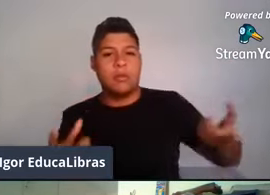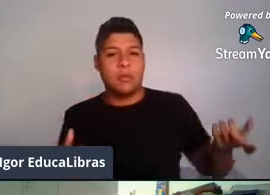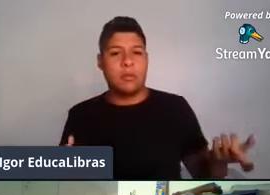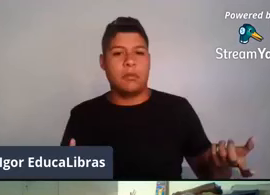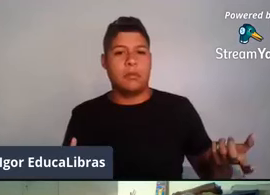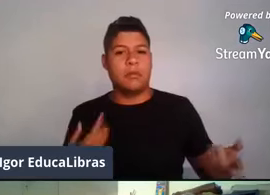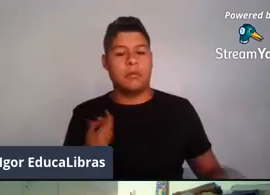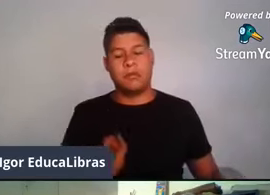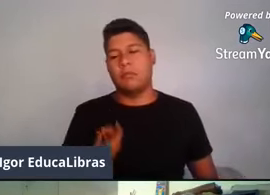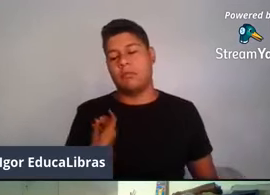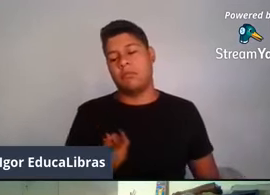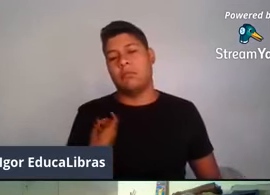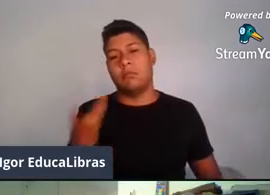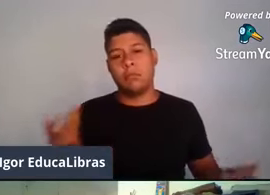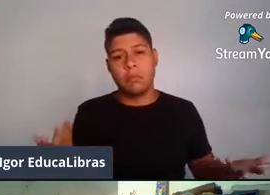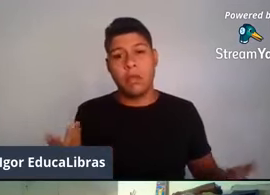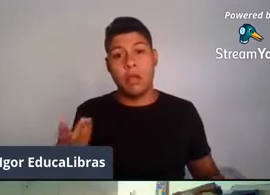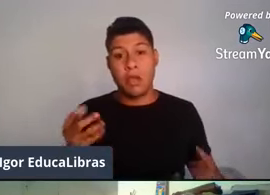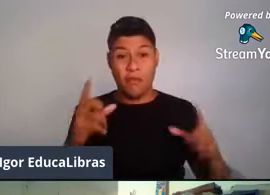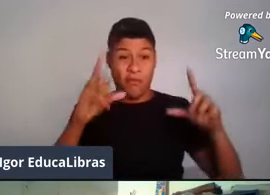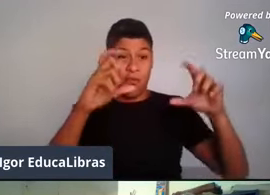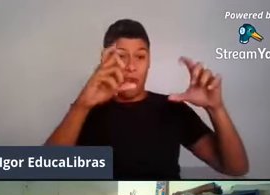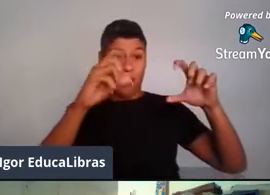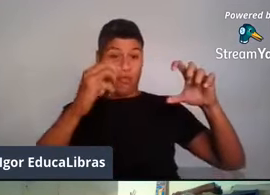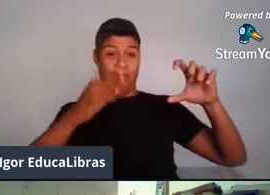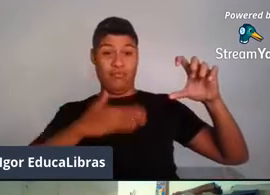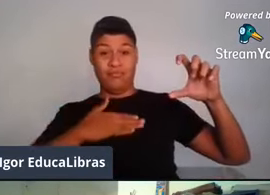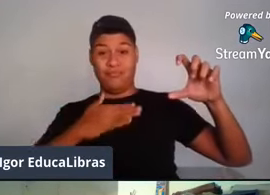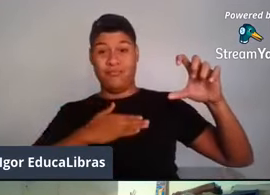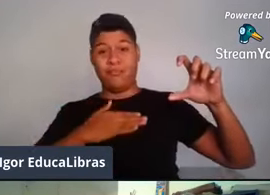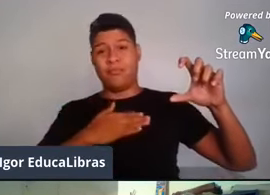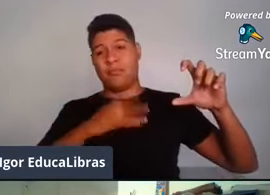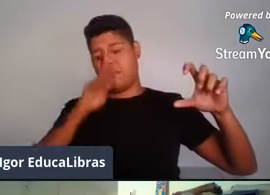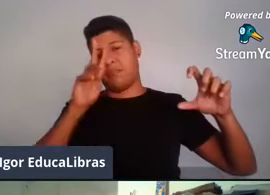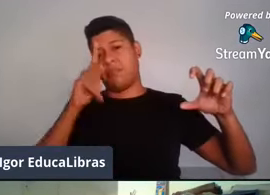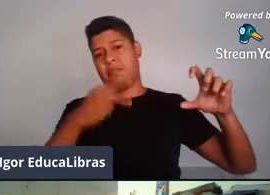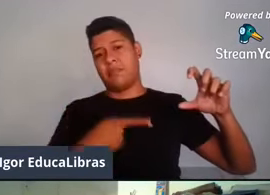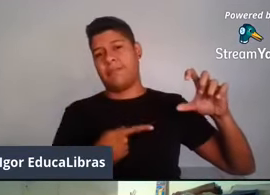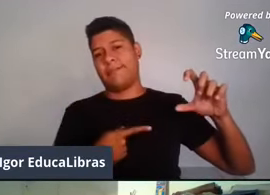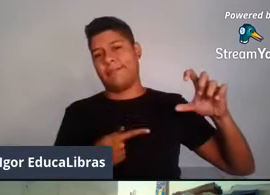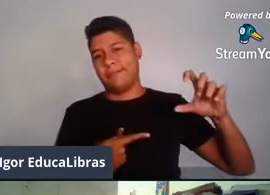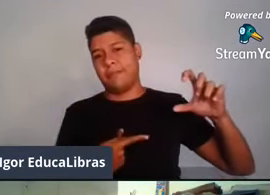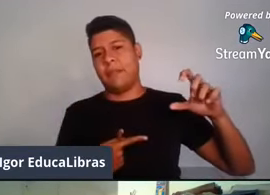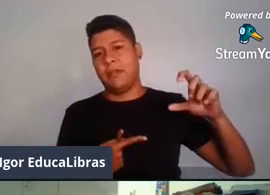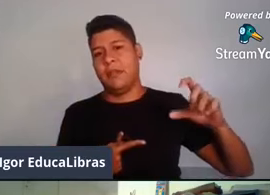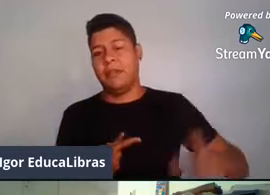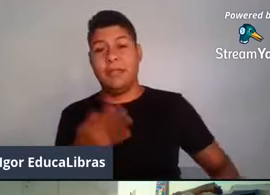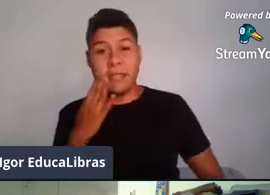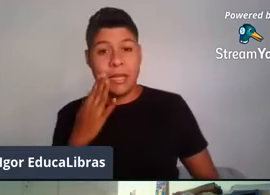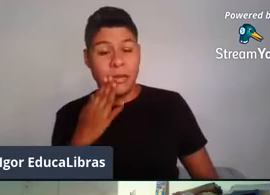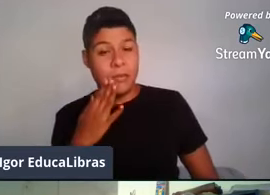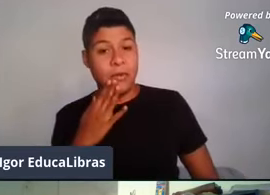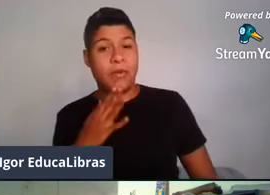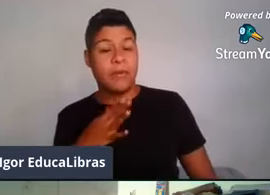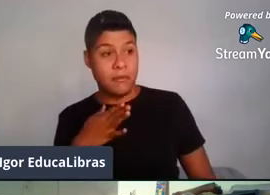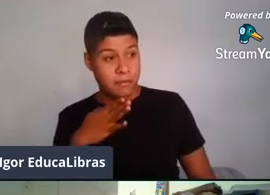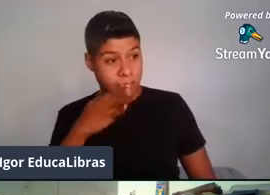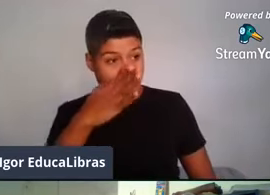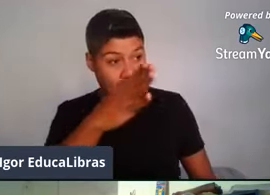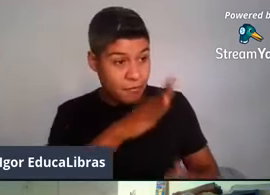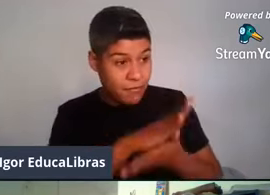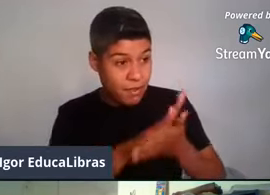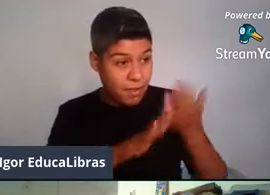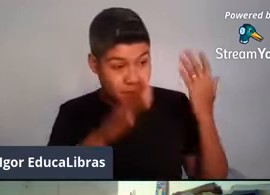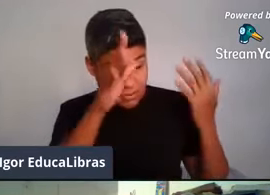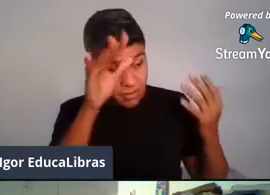Liberdade. Mas a foto é dele, não é da Estátua da Liberdade. Ele vai para a Foz do Iguaçu, ele tira a foto dele